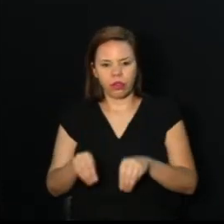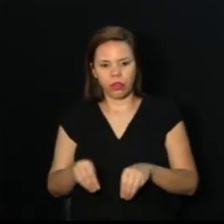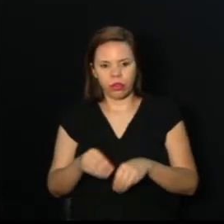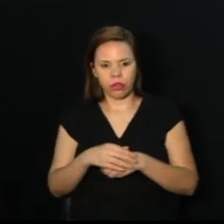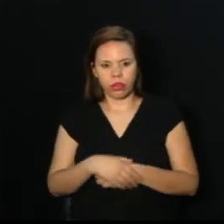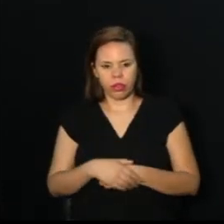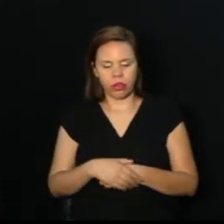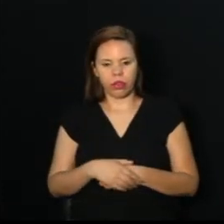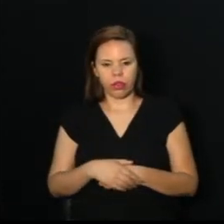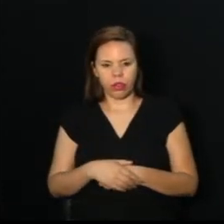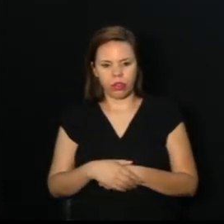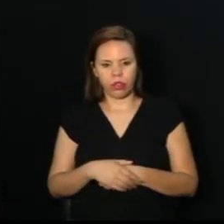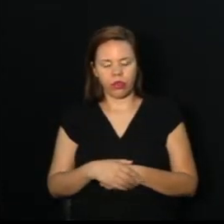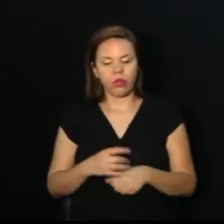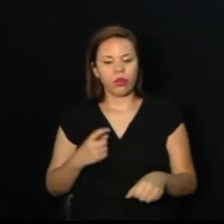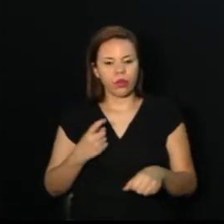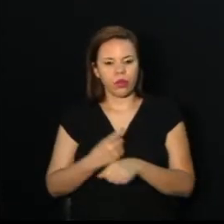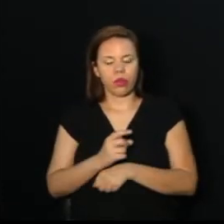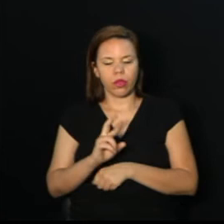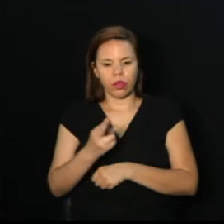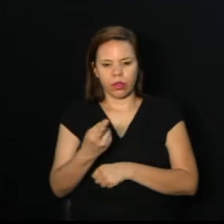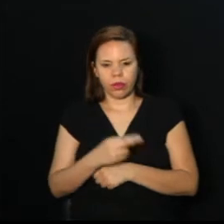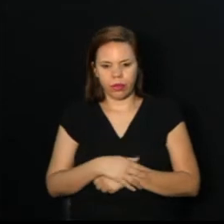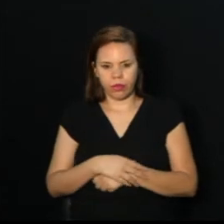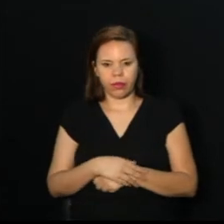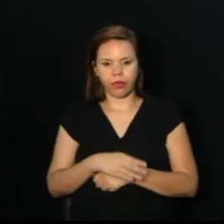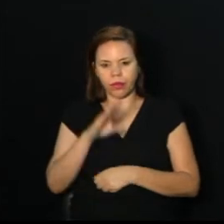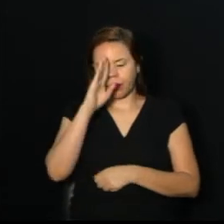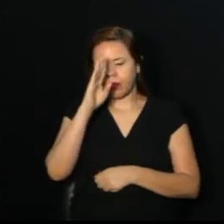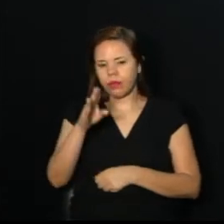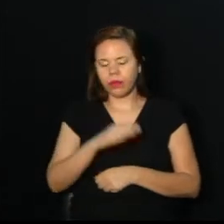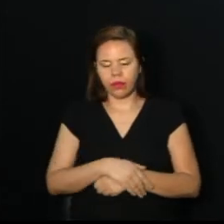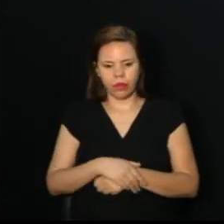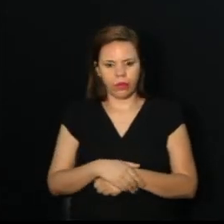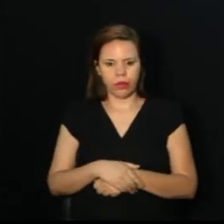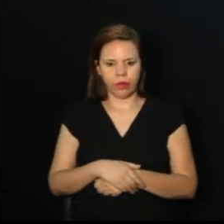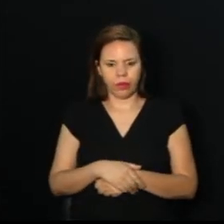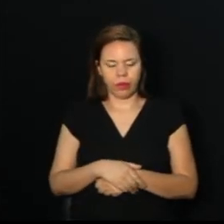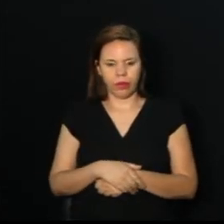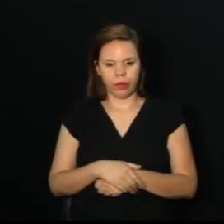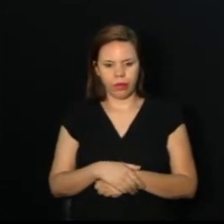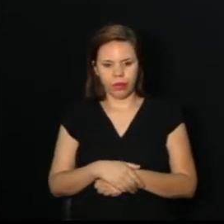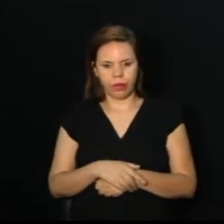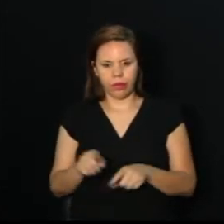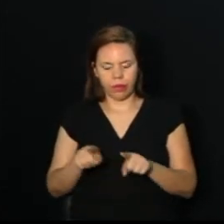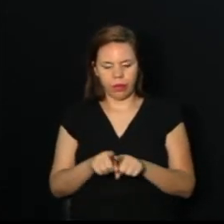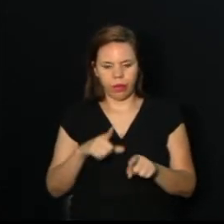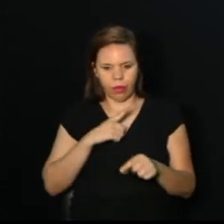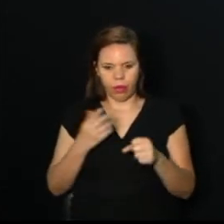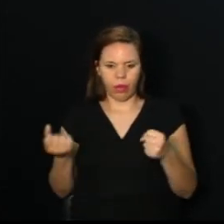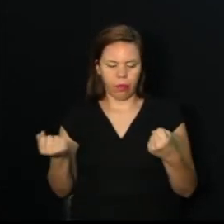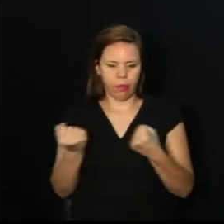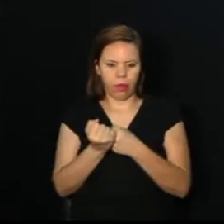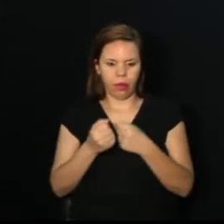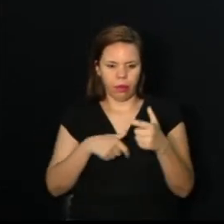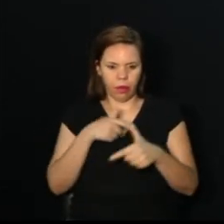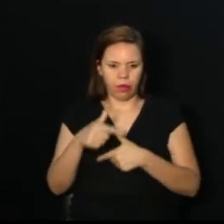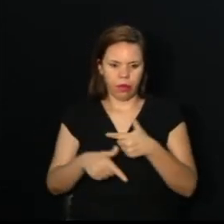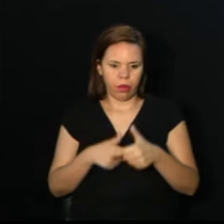o diagnóstico e, principalmente, embasar o meu